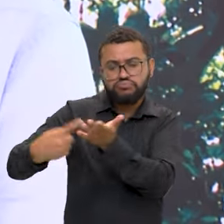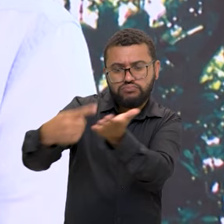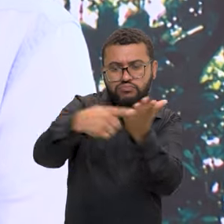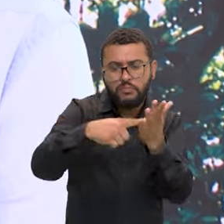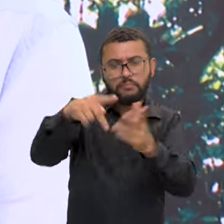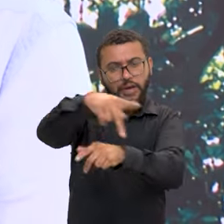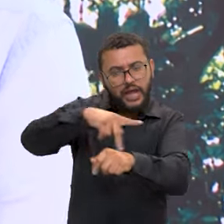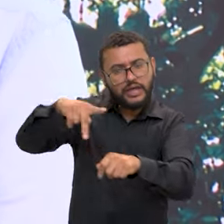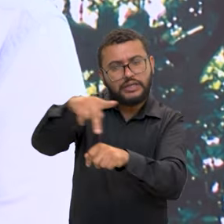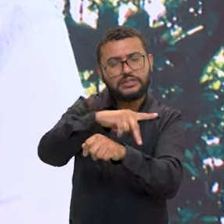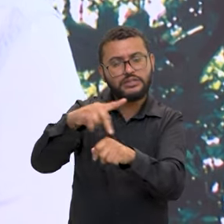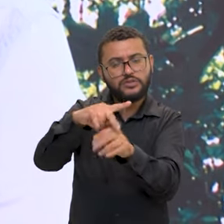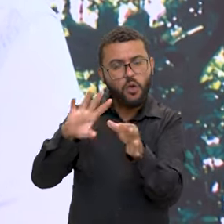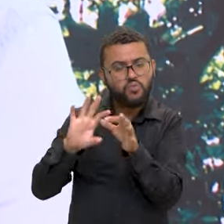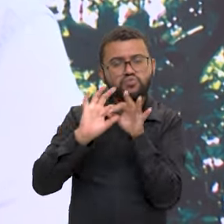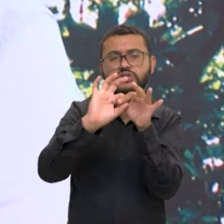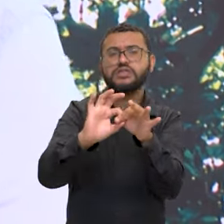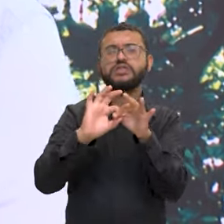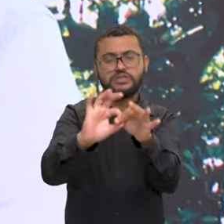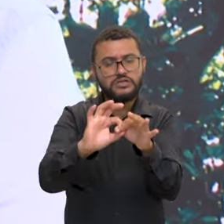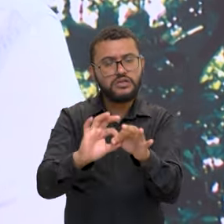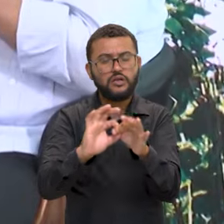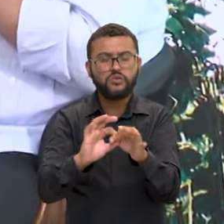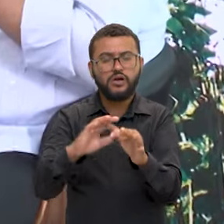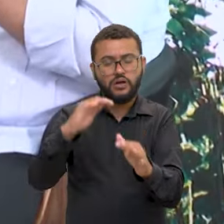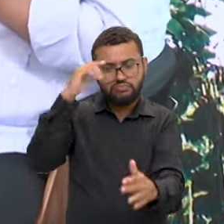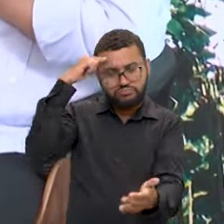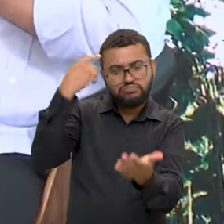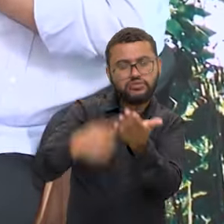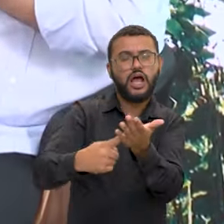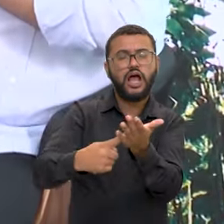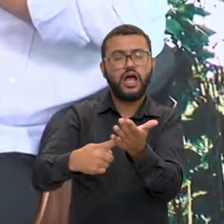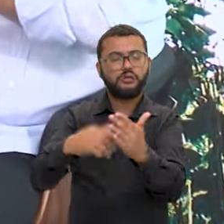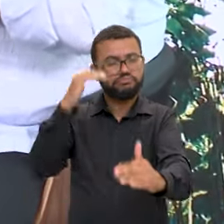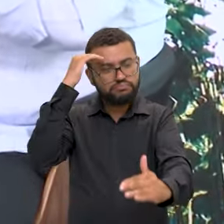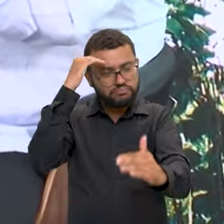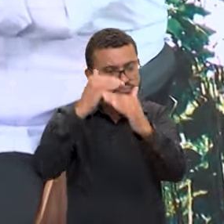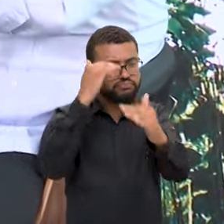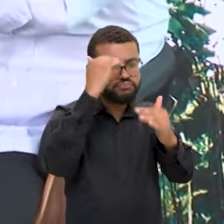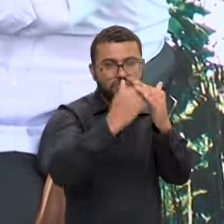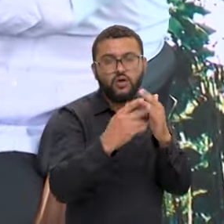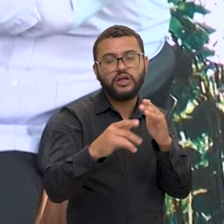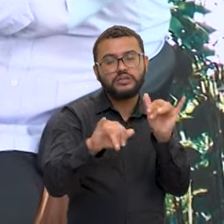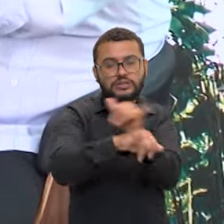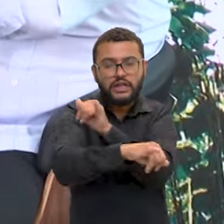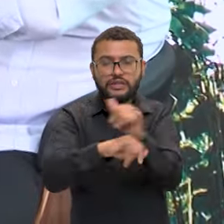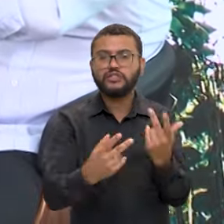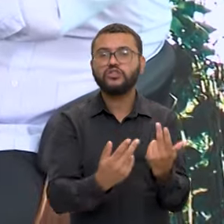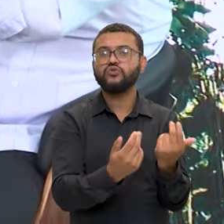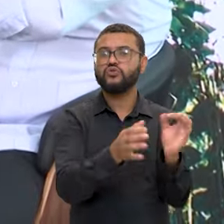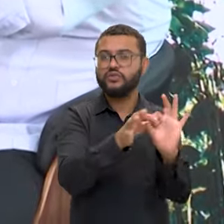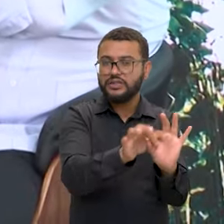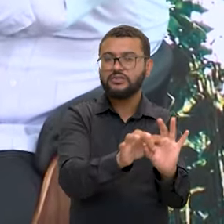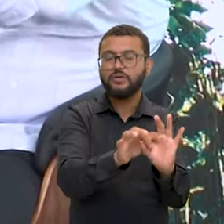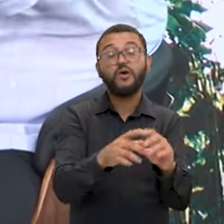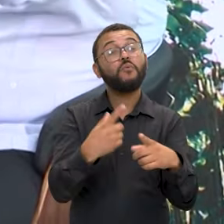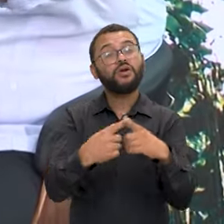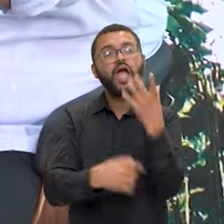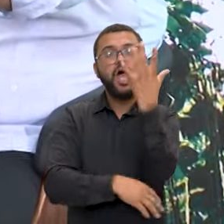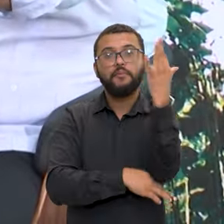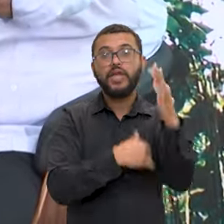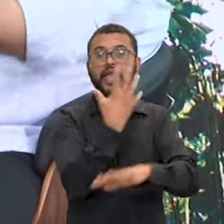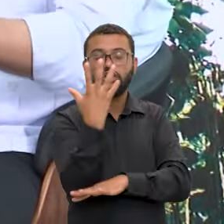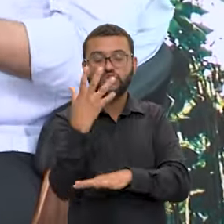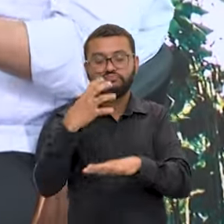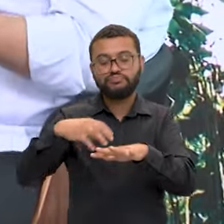o meio ambiente é um tema transversal. O bioma não tem fronteira, a mesma Amazônia que está aqui e que estão